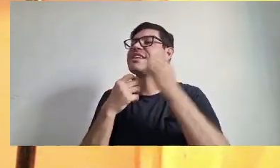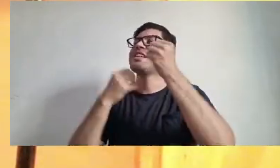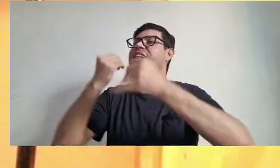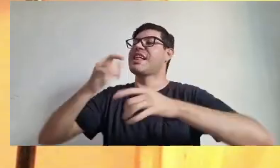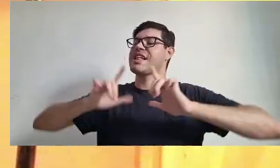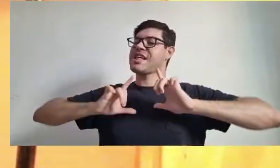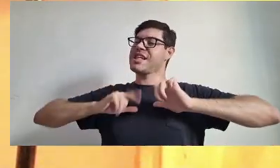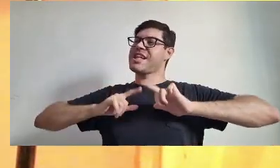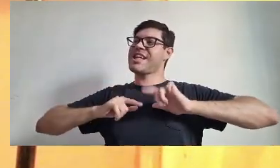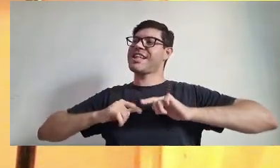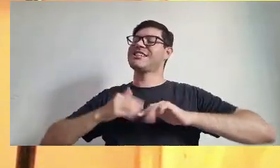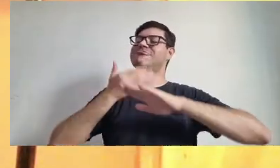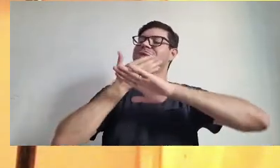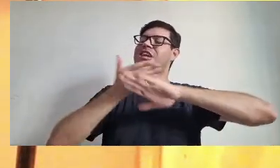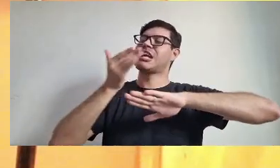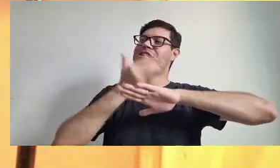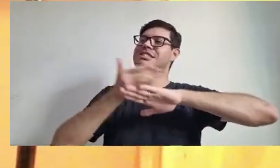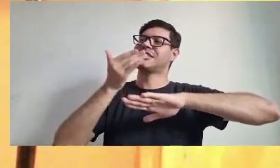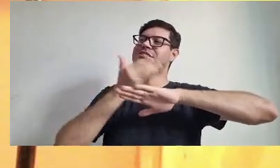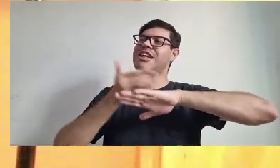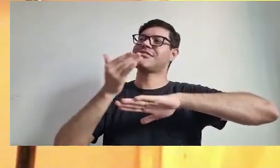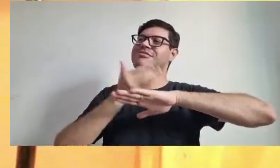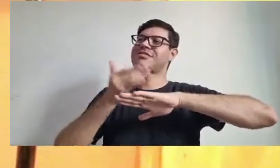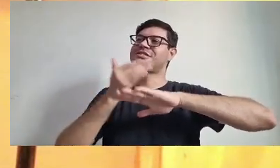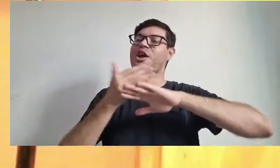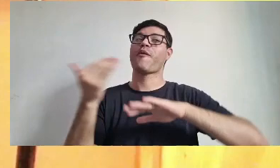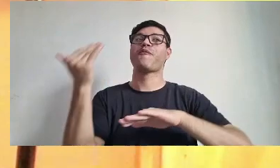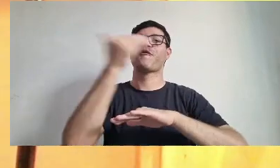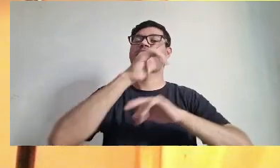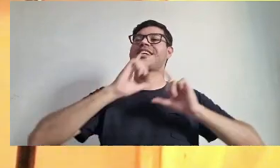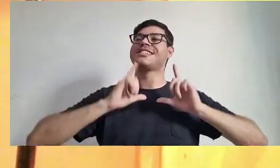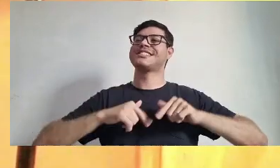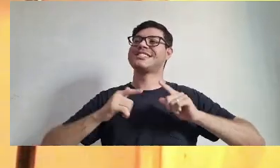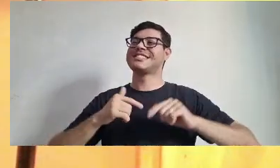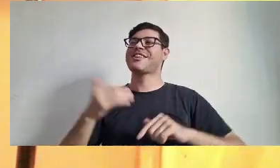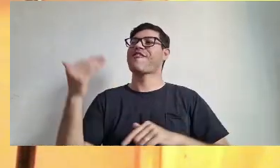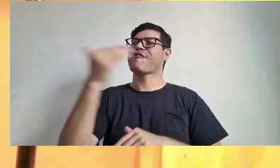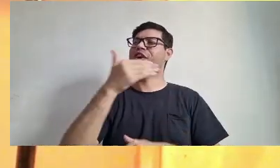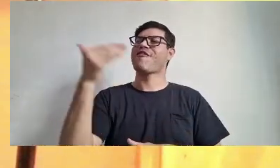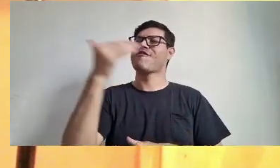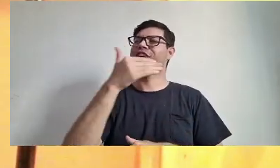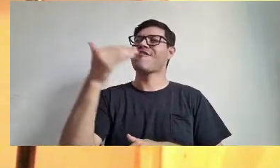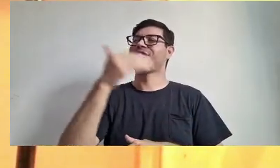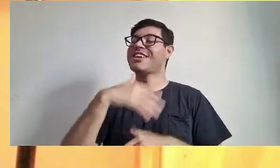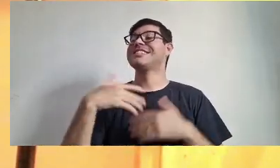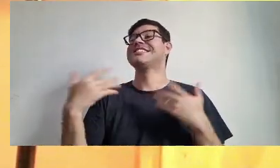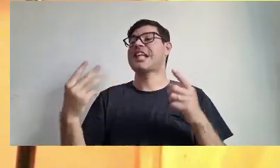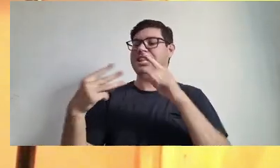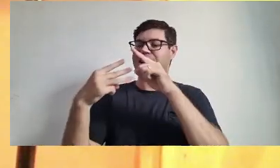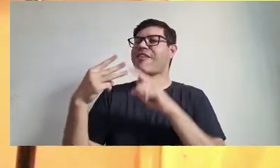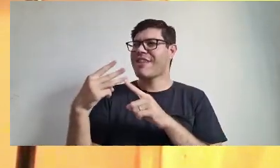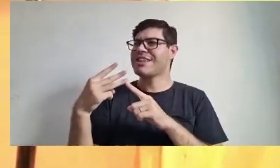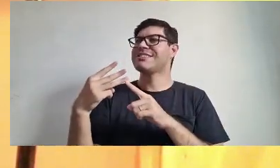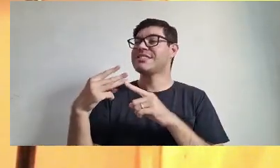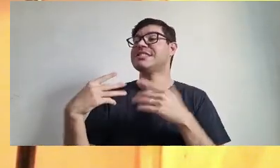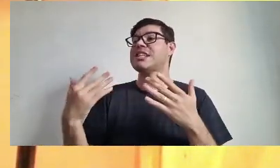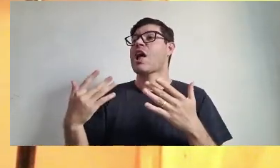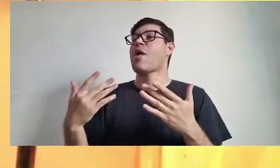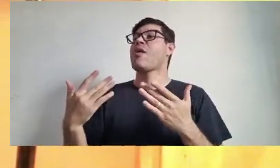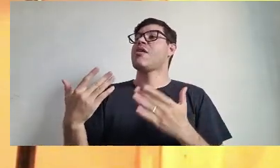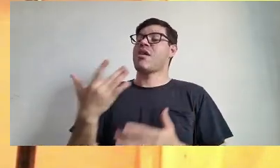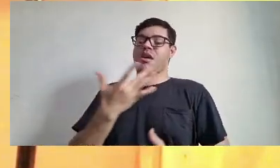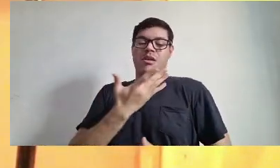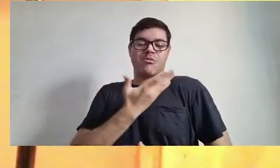foi treinando, né? E tudo isso faz com que a amizade cresça entre as pessoas do